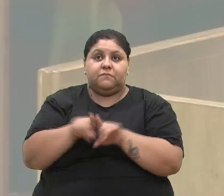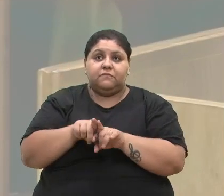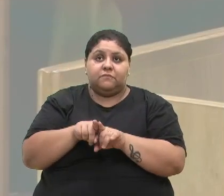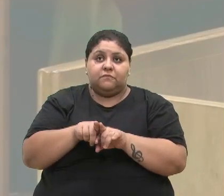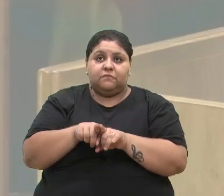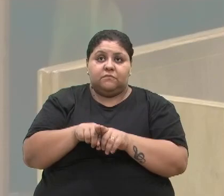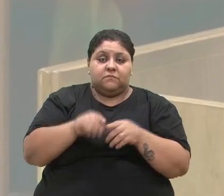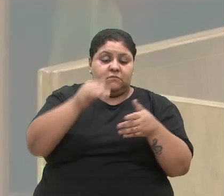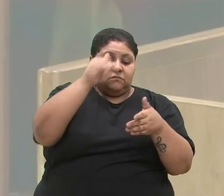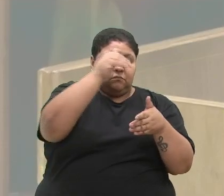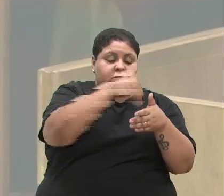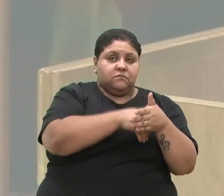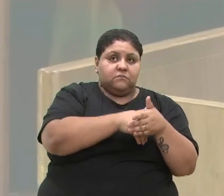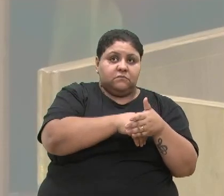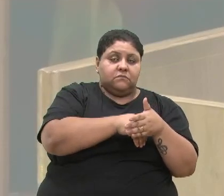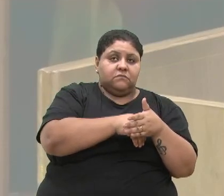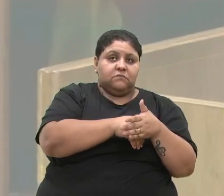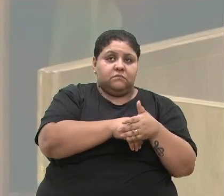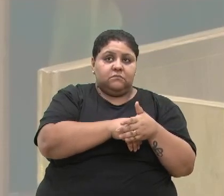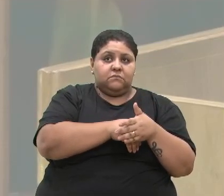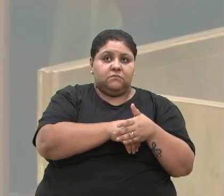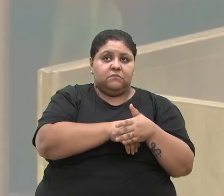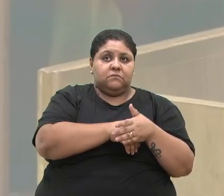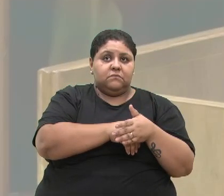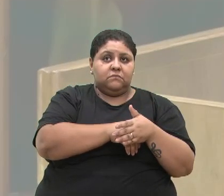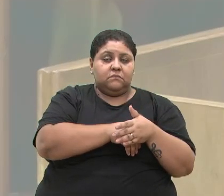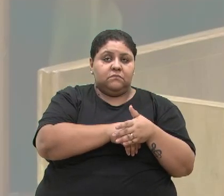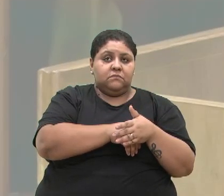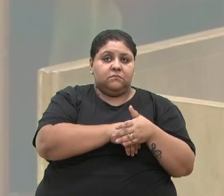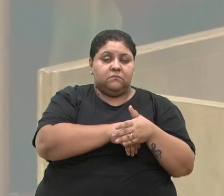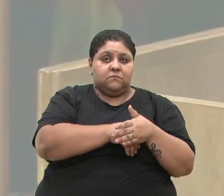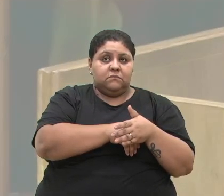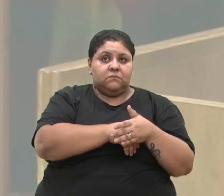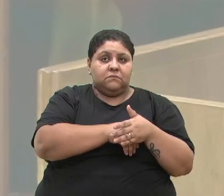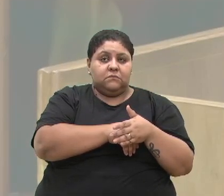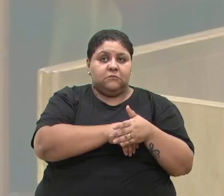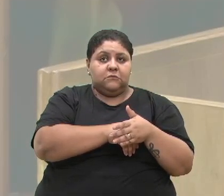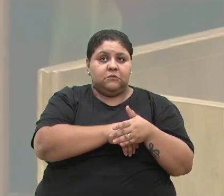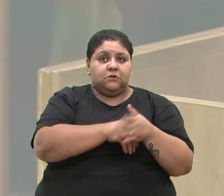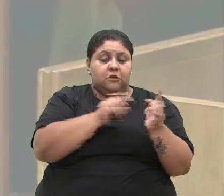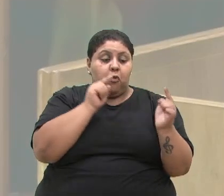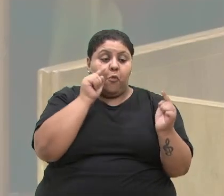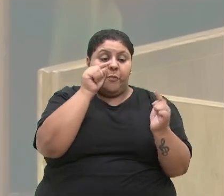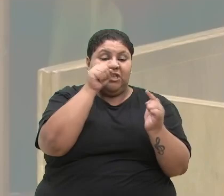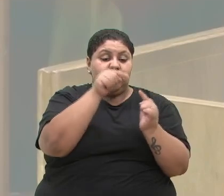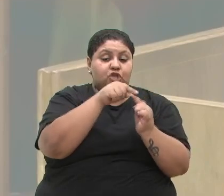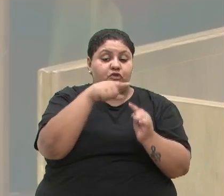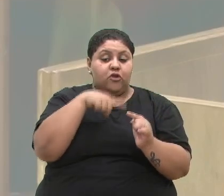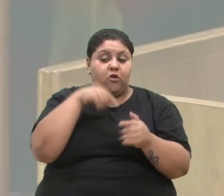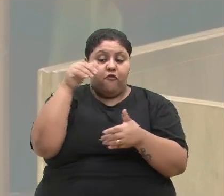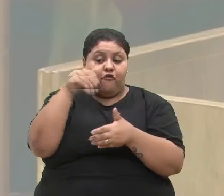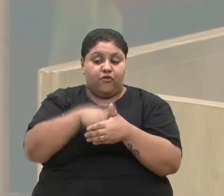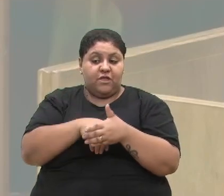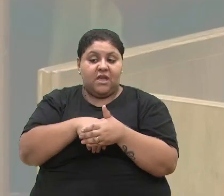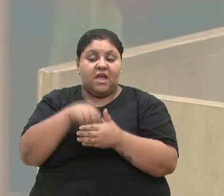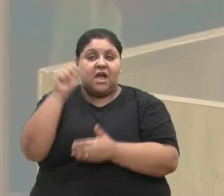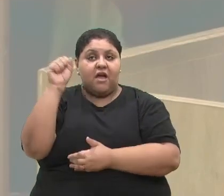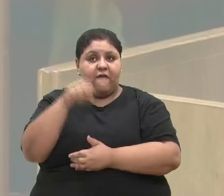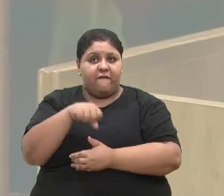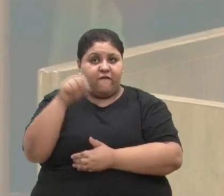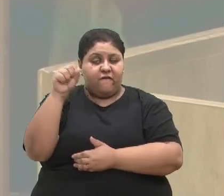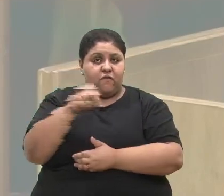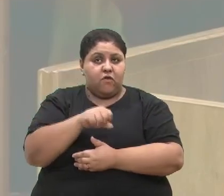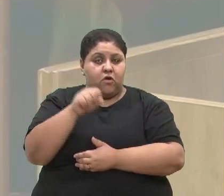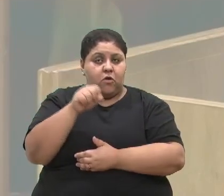o voto teria o seu preço, e eu votei, vereadora Gladys, a favor, e eu falei para a senhora, eu disse, vereadora, eu vou votar a